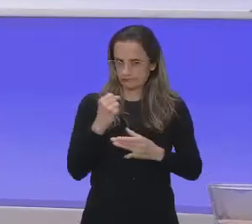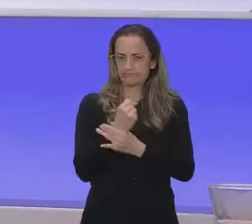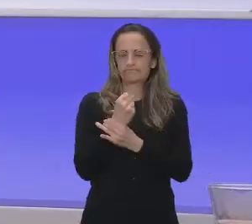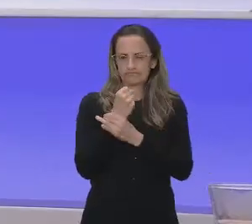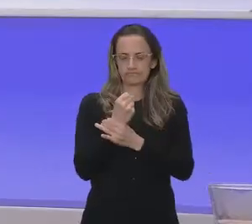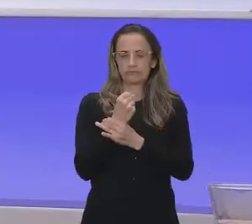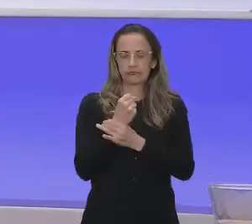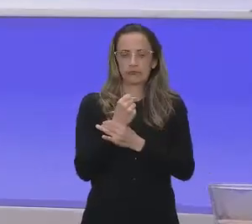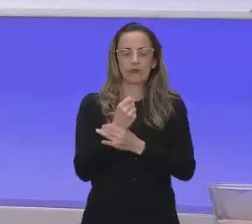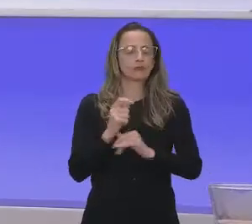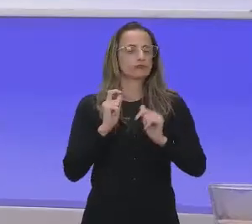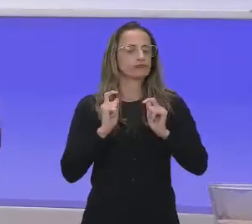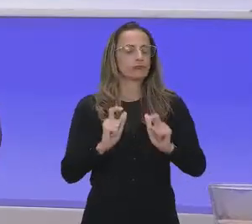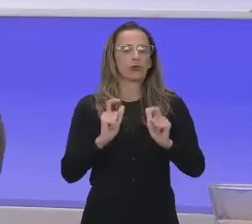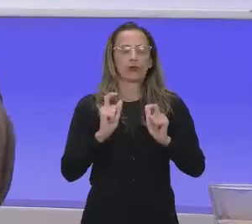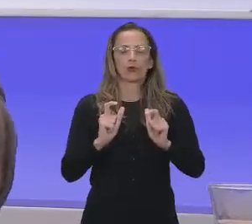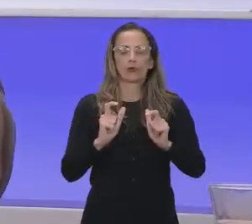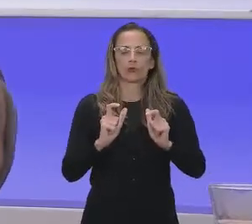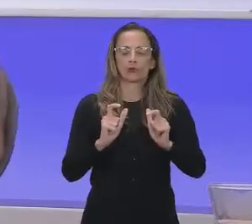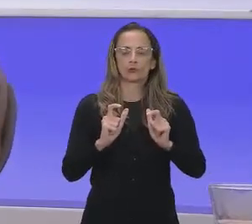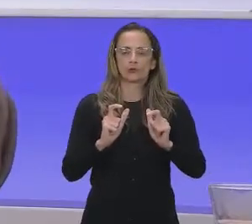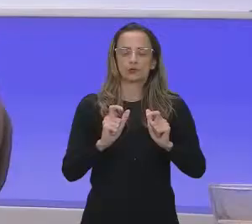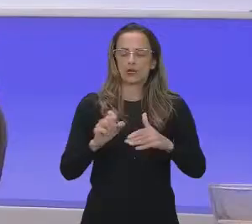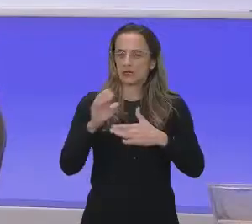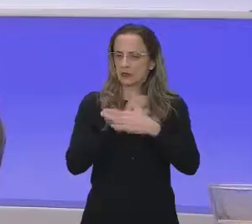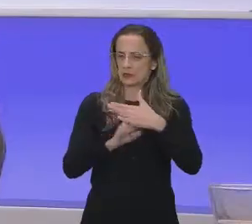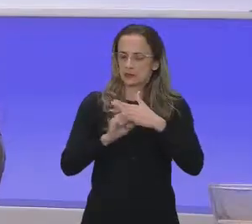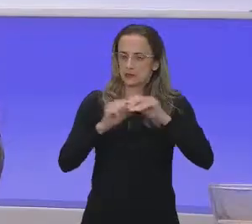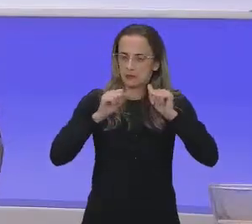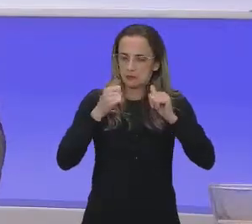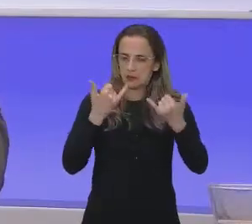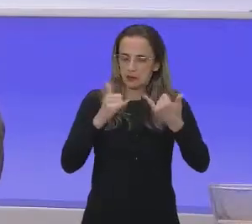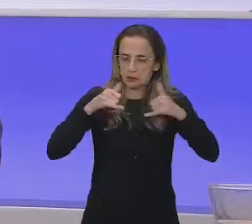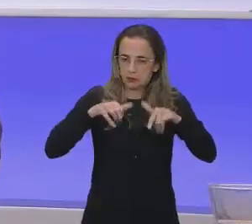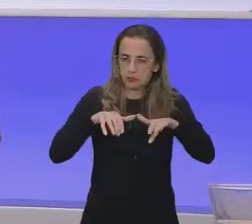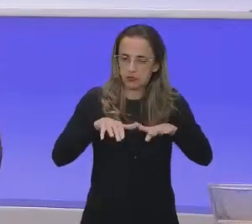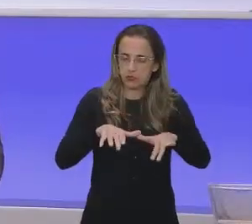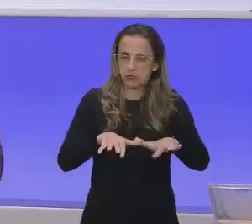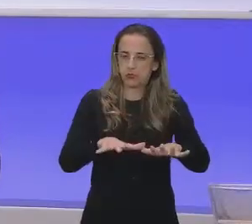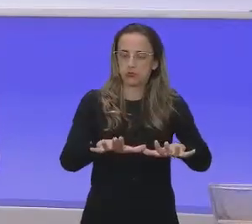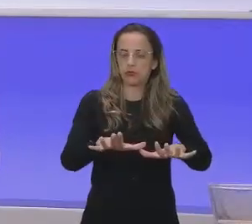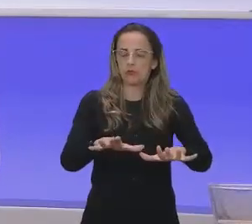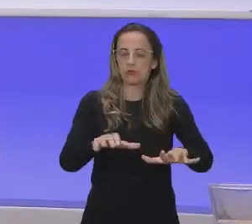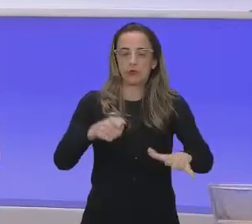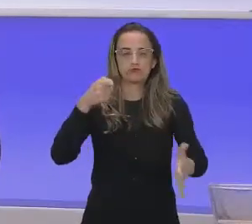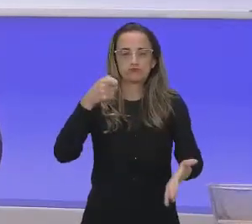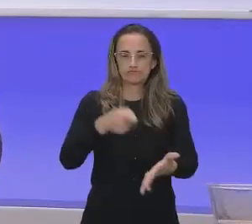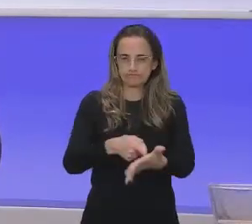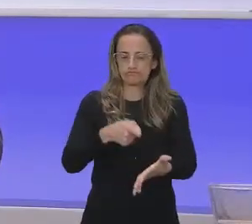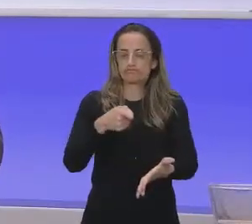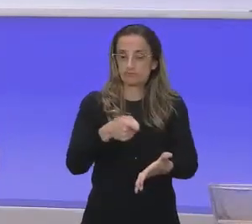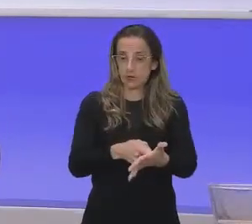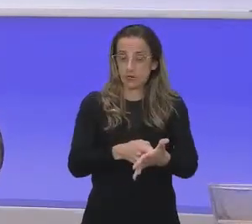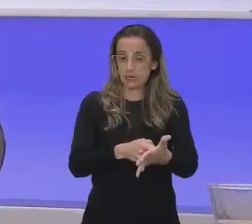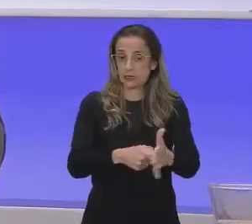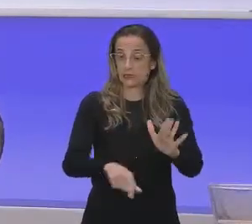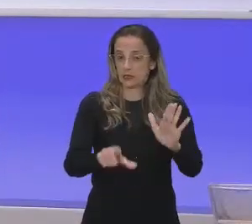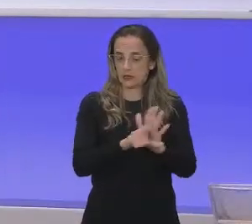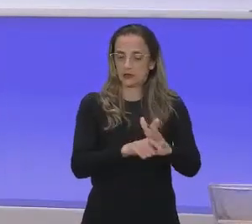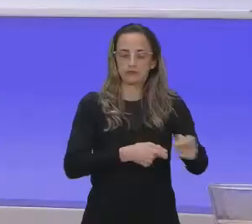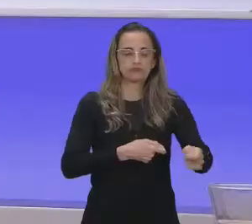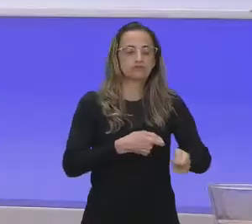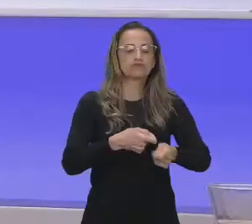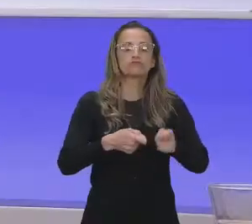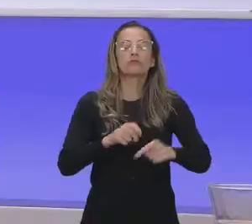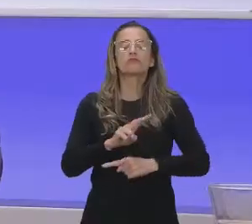segurança, onde as distribuidoras, transmissoras e geradoras de energia são obrigadas a cumprir, e elas são